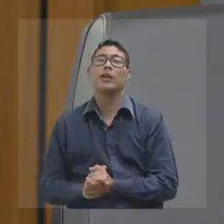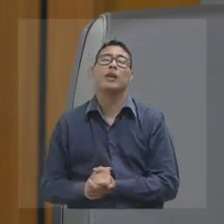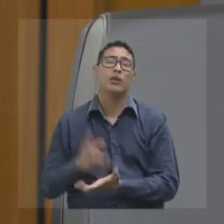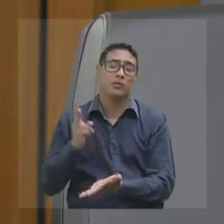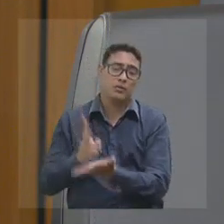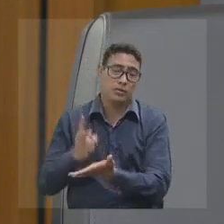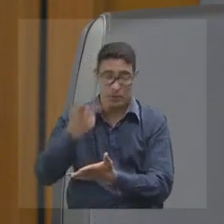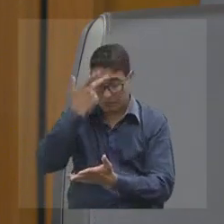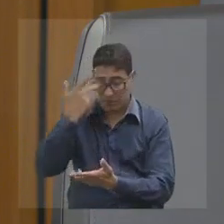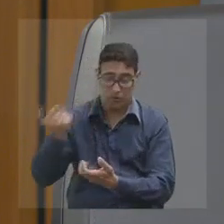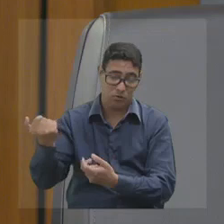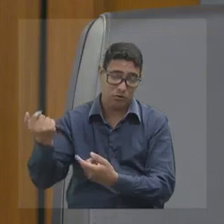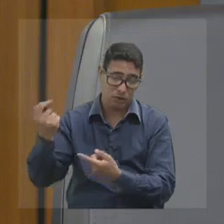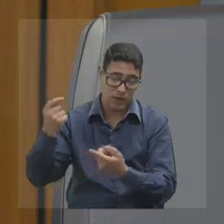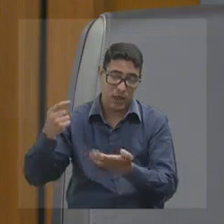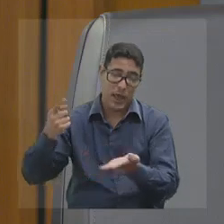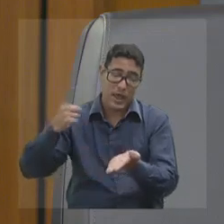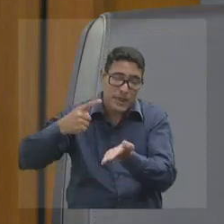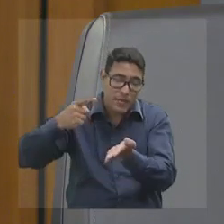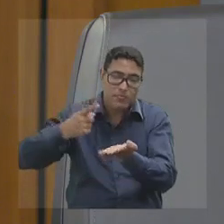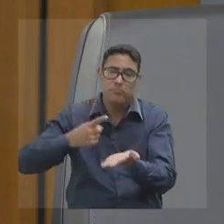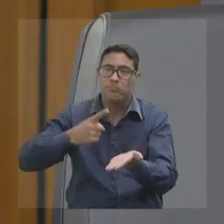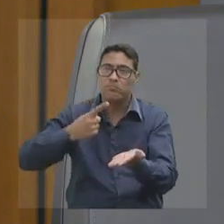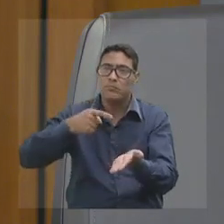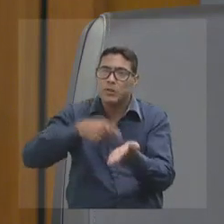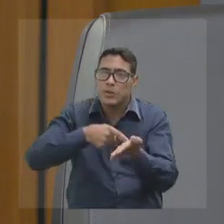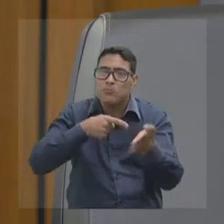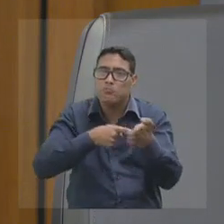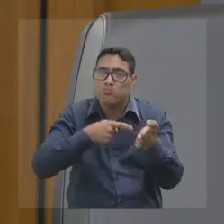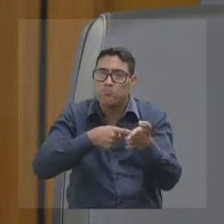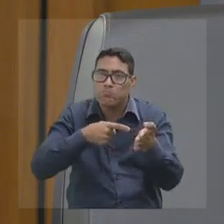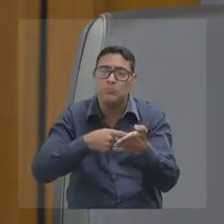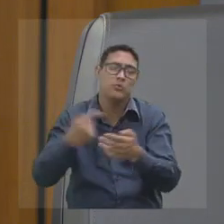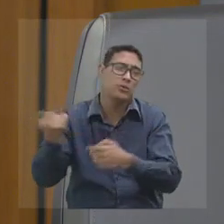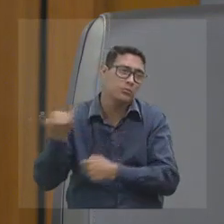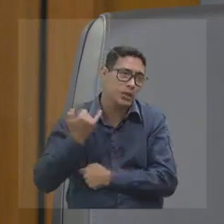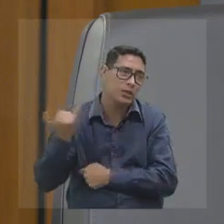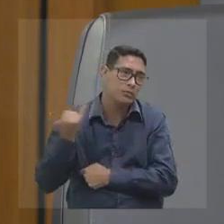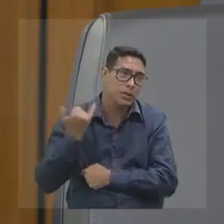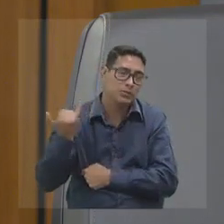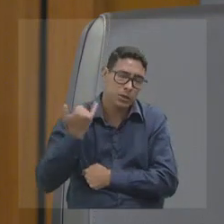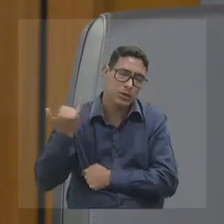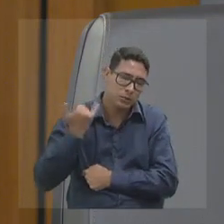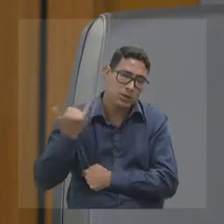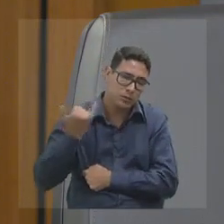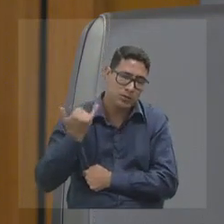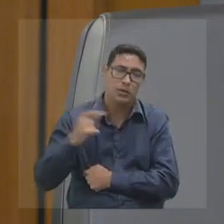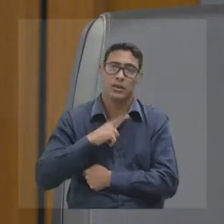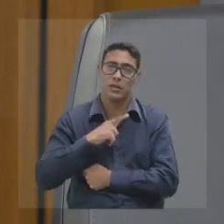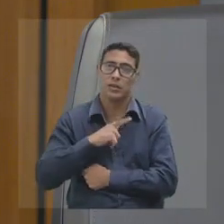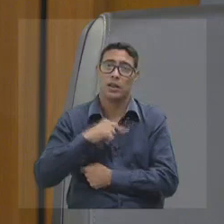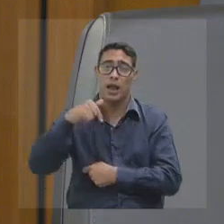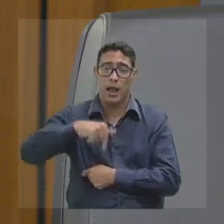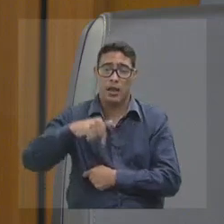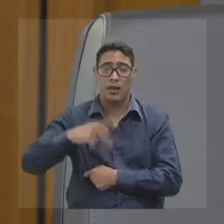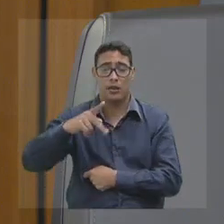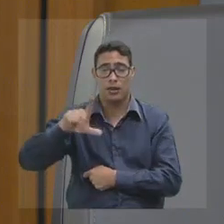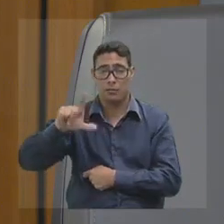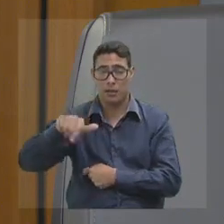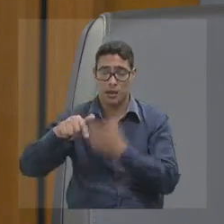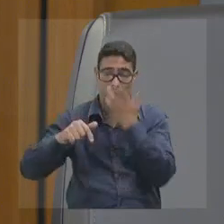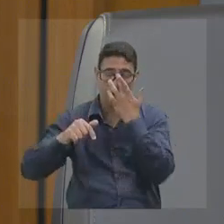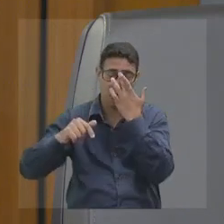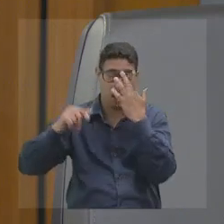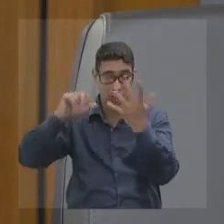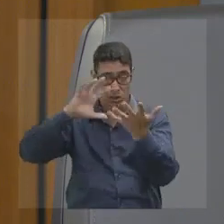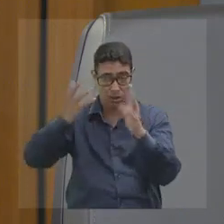que essa história do desmatamento dos pequenos ora nessa casa tem um PL da Revelação fundiária que